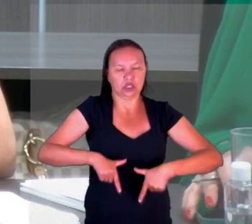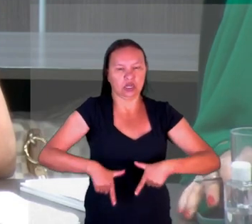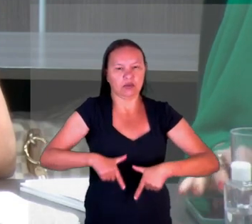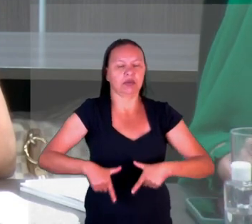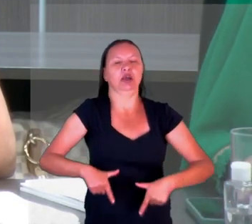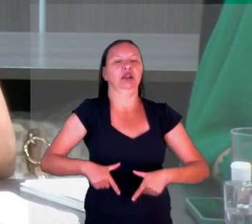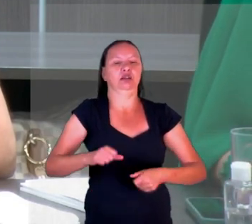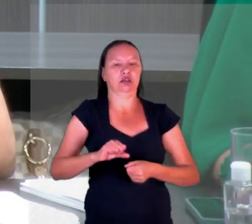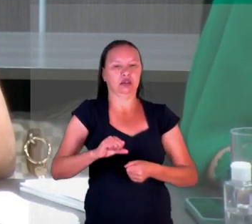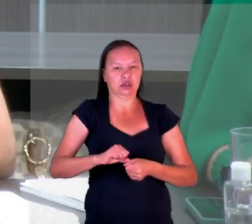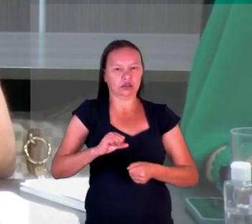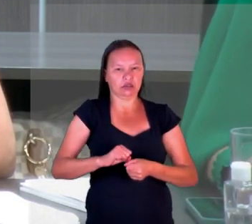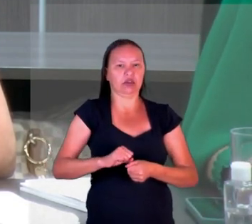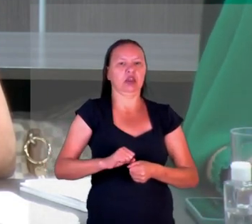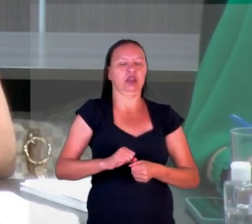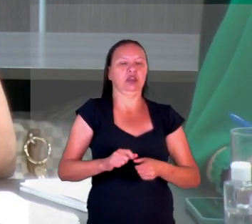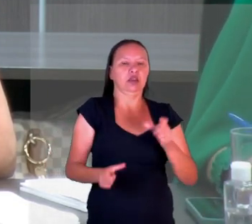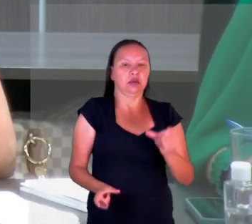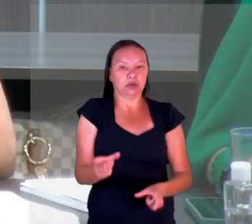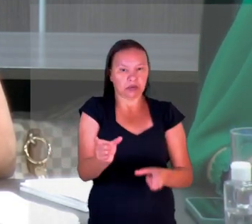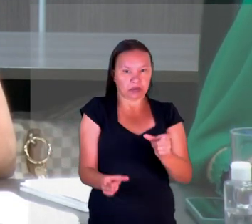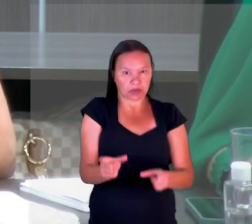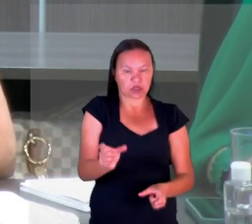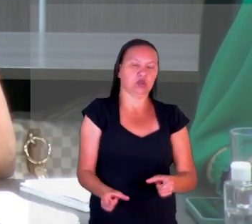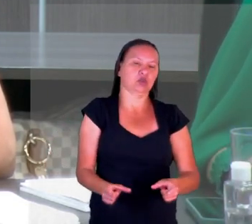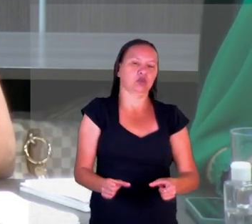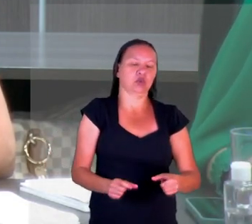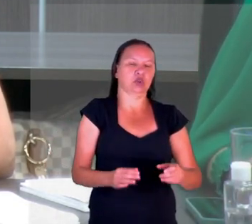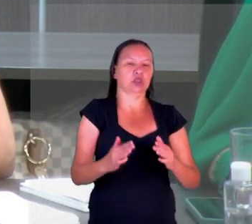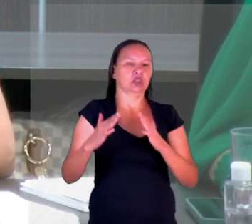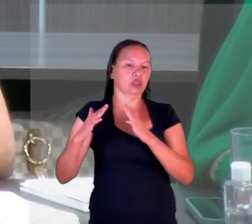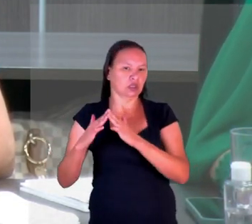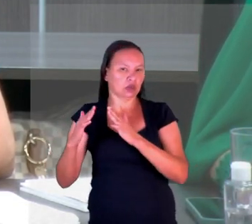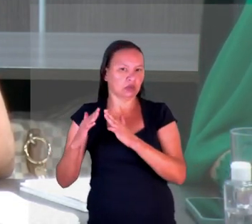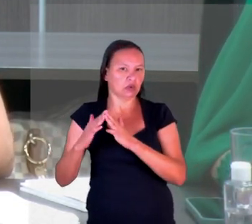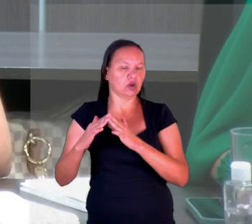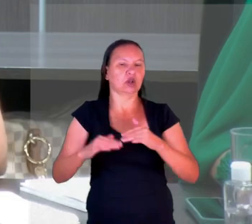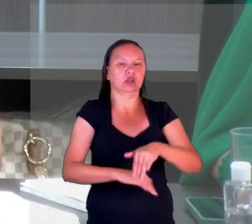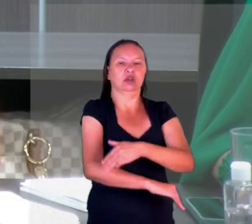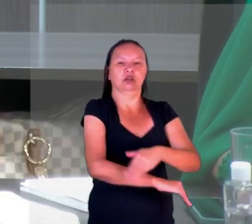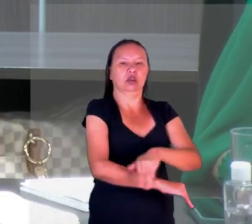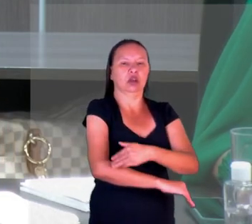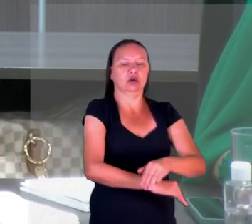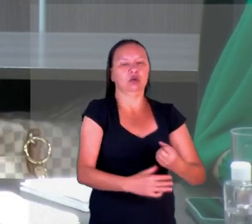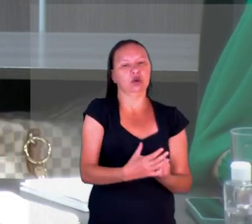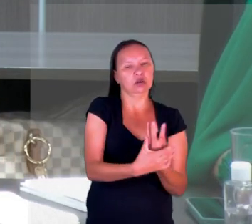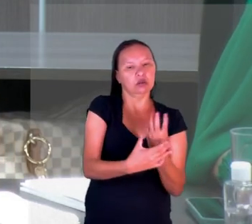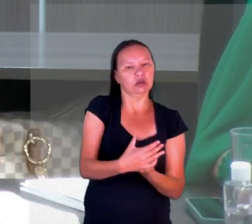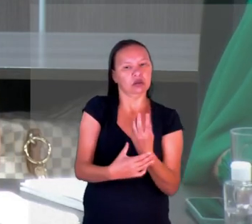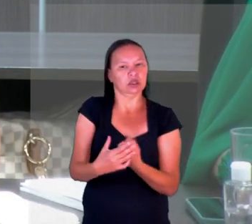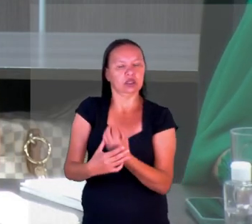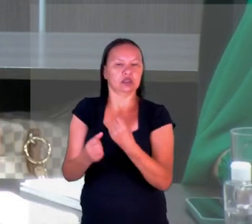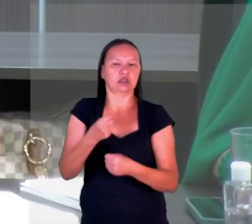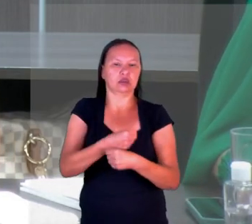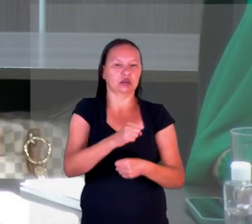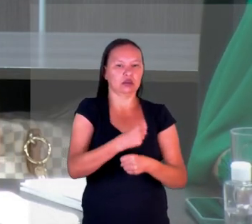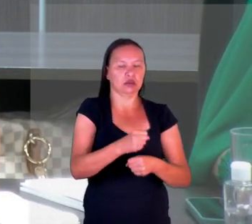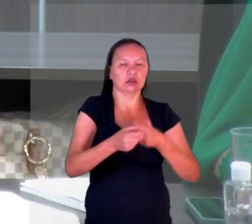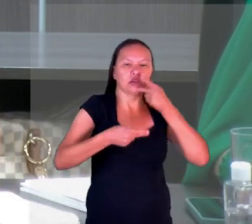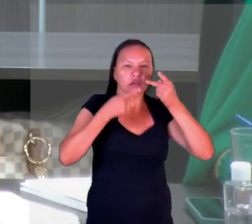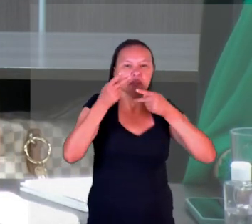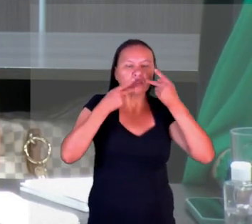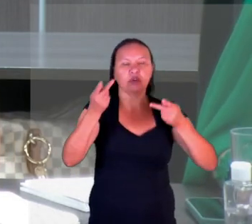voltadas para a população em situação de rua cumprimentar tlo por esse um ano de de de de criação eh dizer da nossa